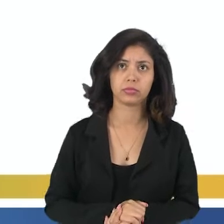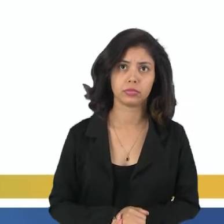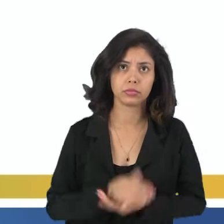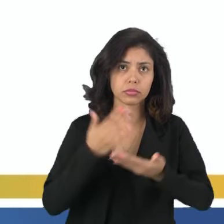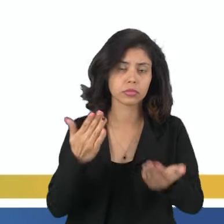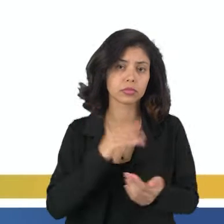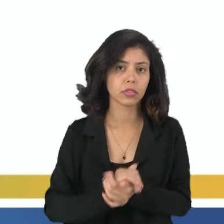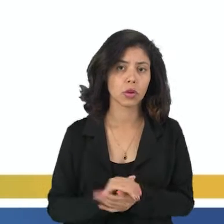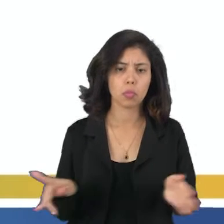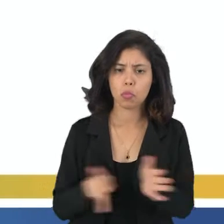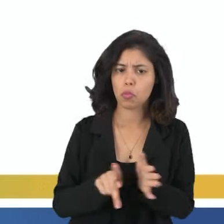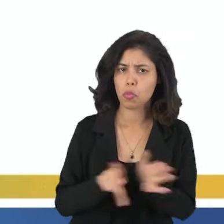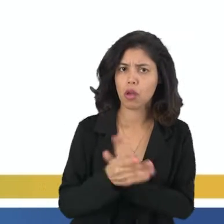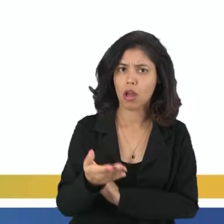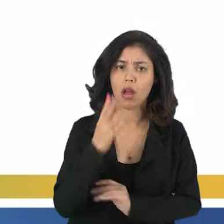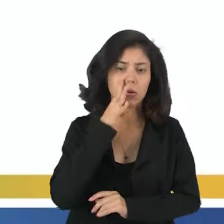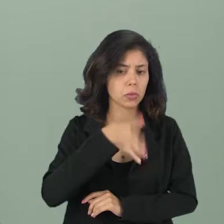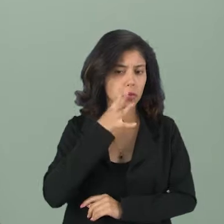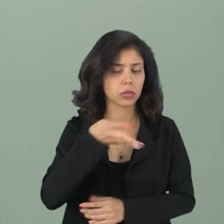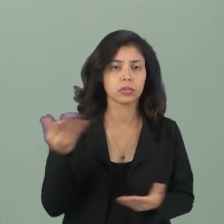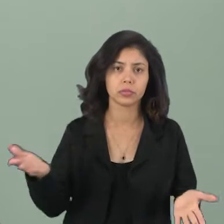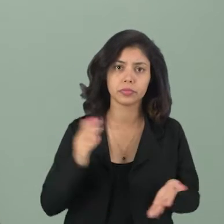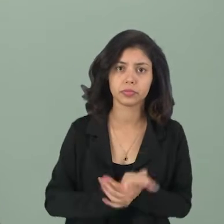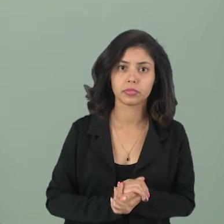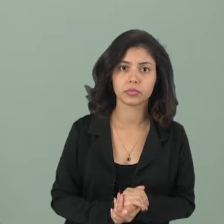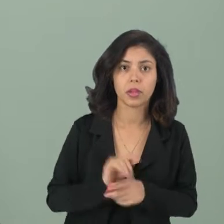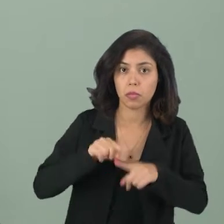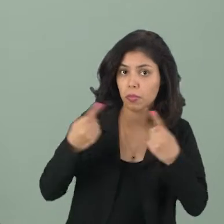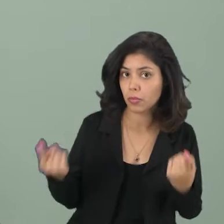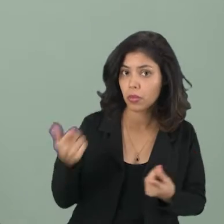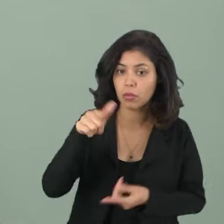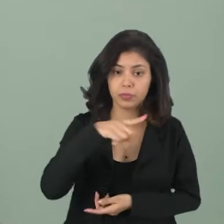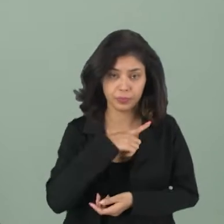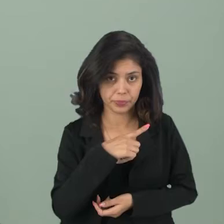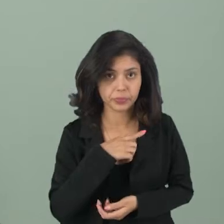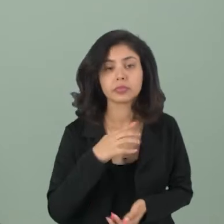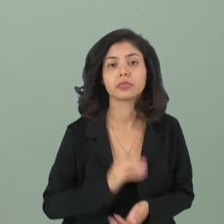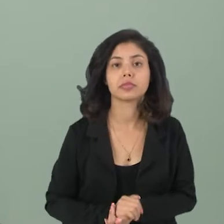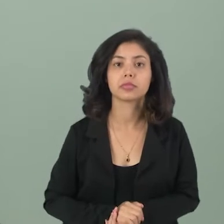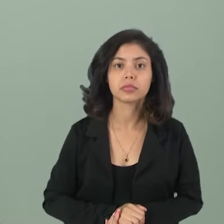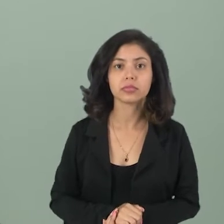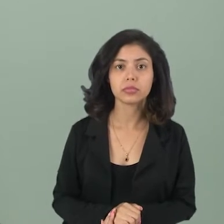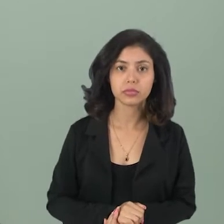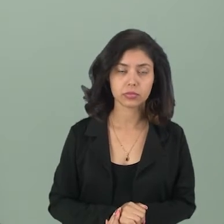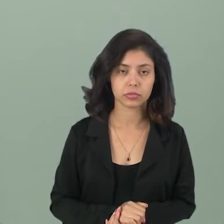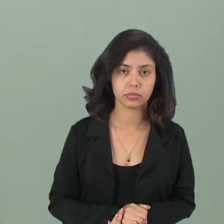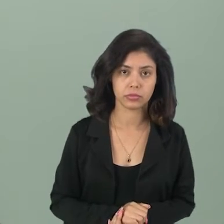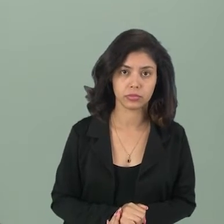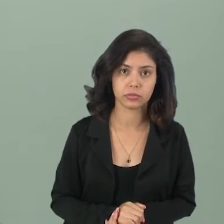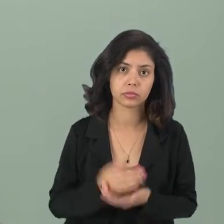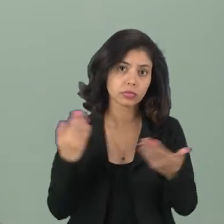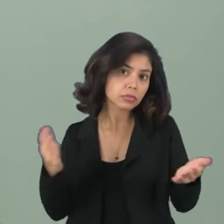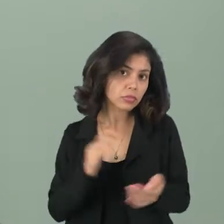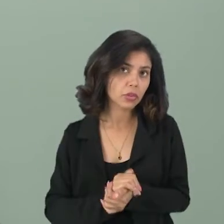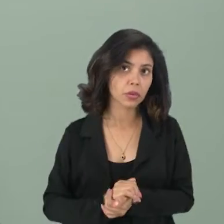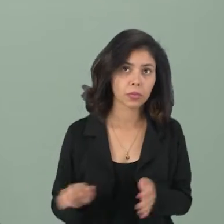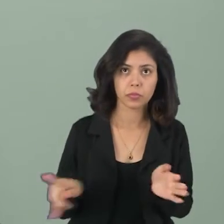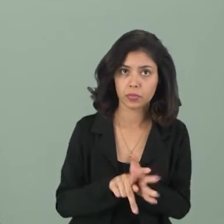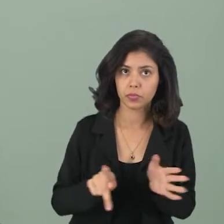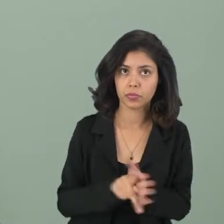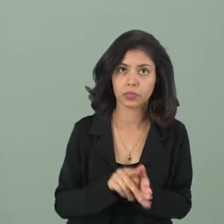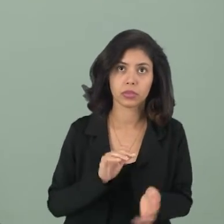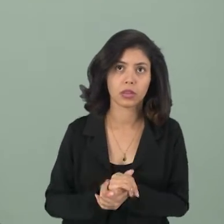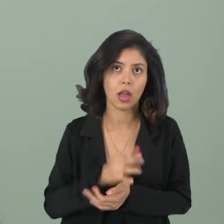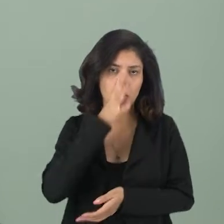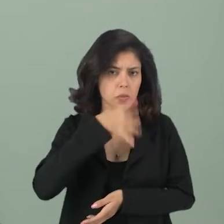posicionamento crítico galera não é de eu criticar né embora que a palavra teja aí né uma uma etimologia da palavra